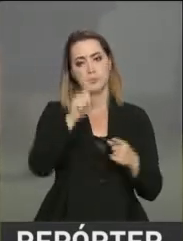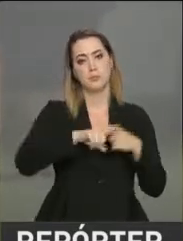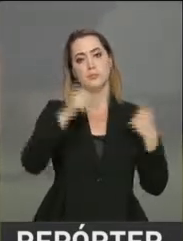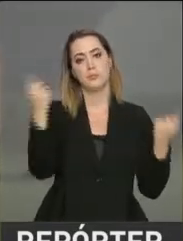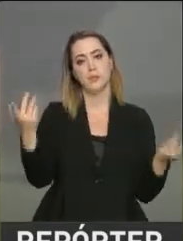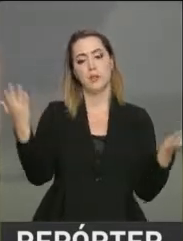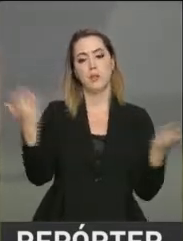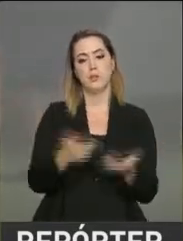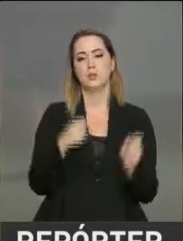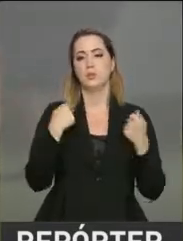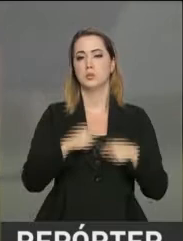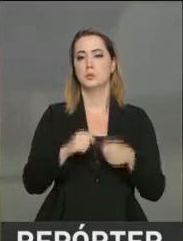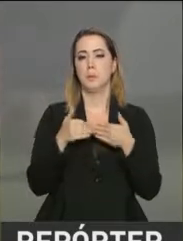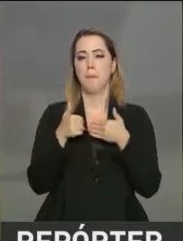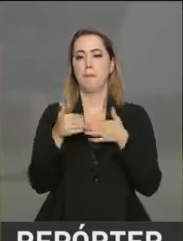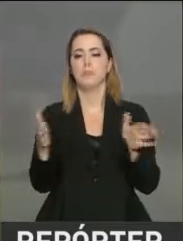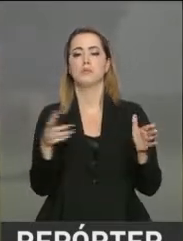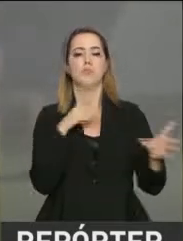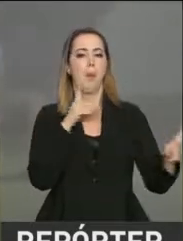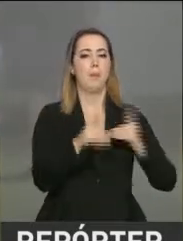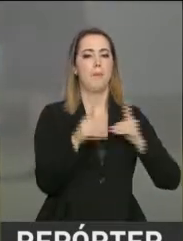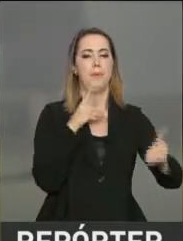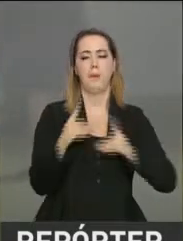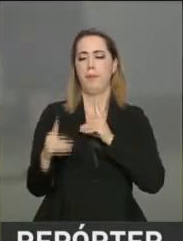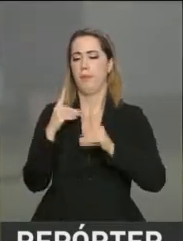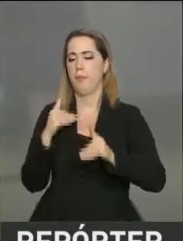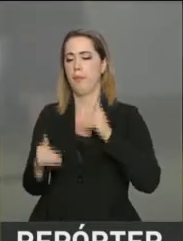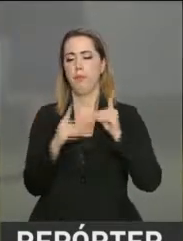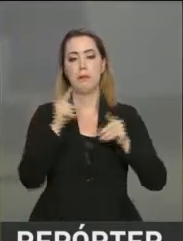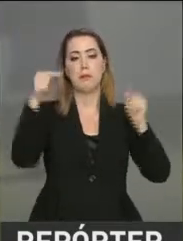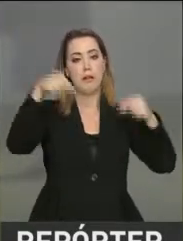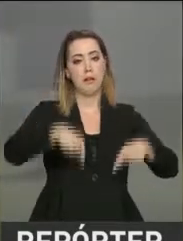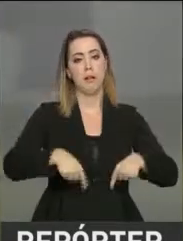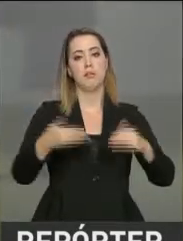vai necessitar de um amplo debate aqui